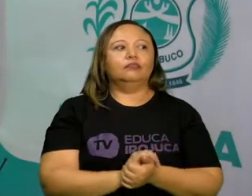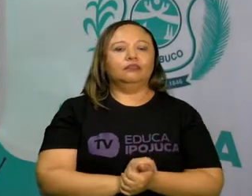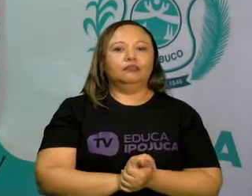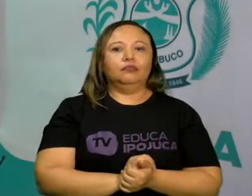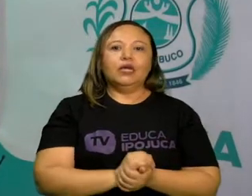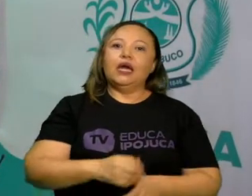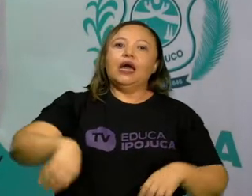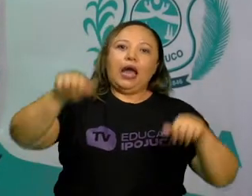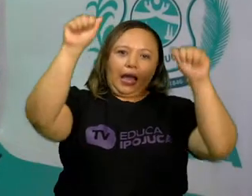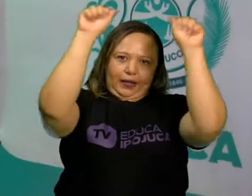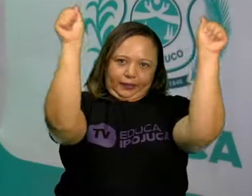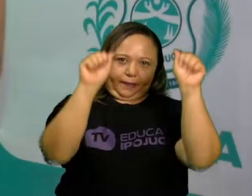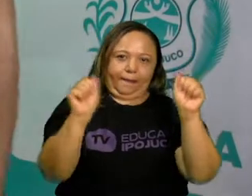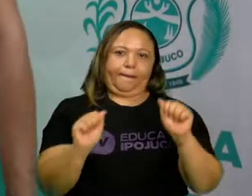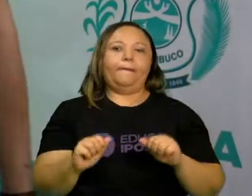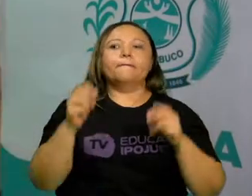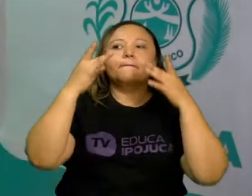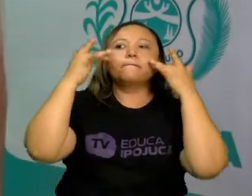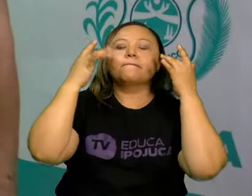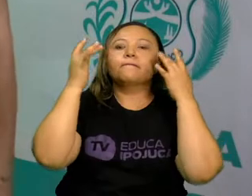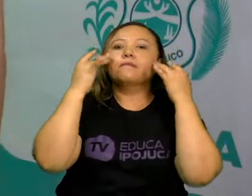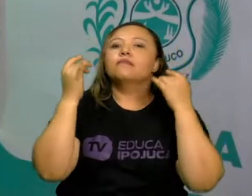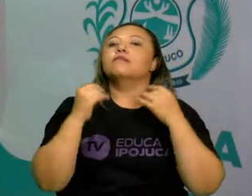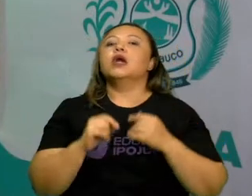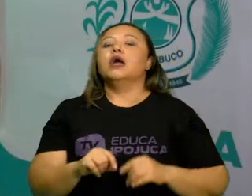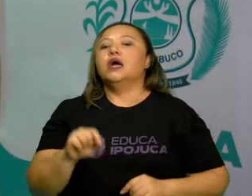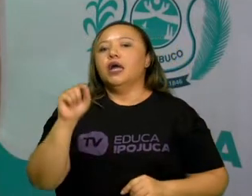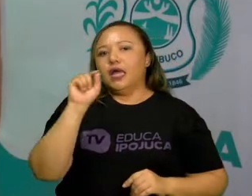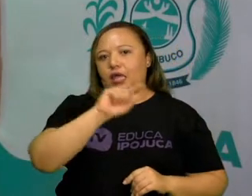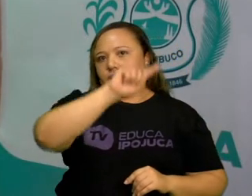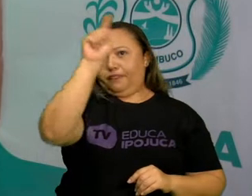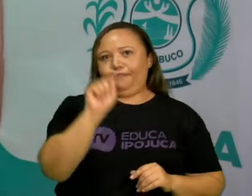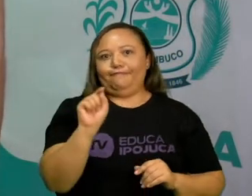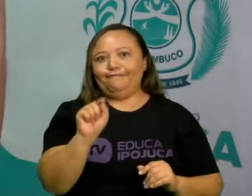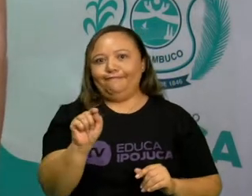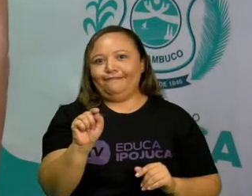em artes cênicas o que será isso